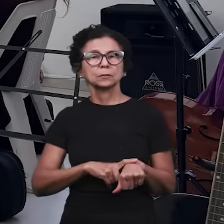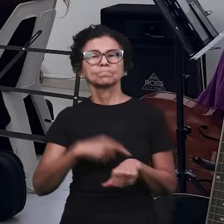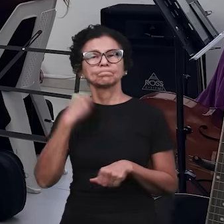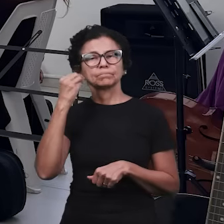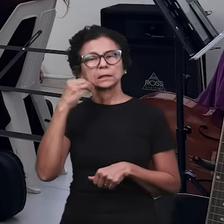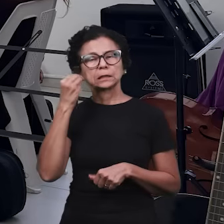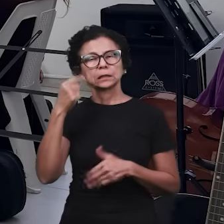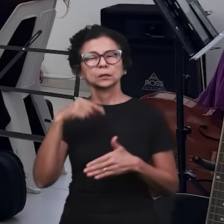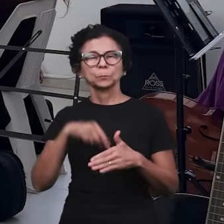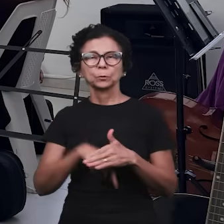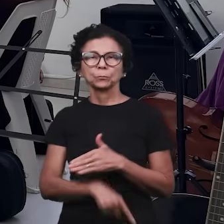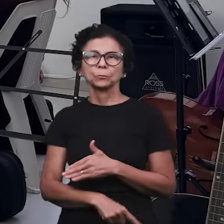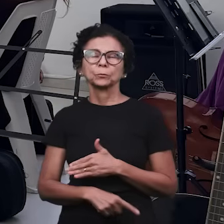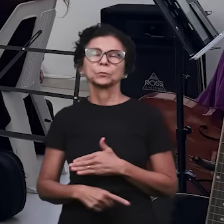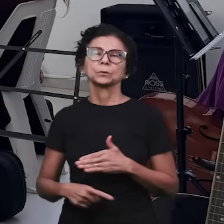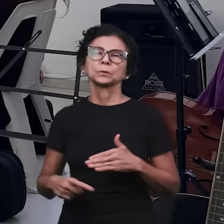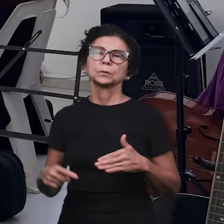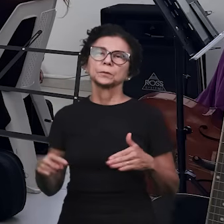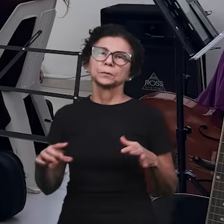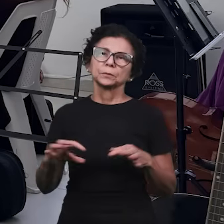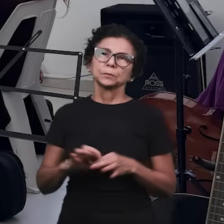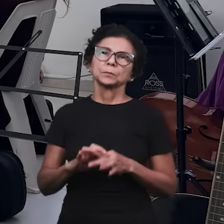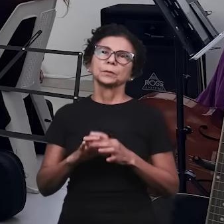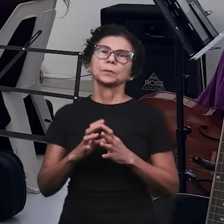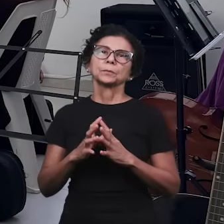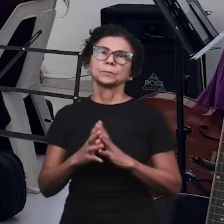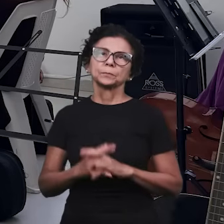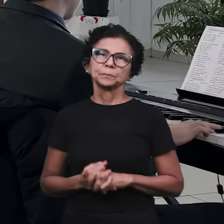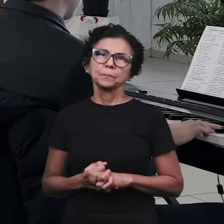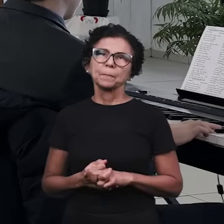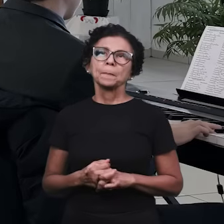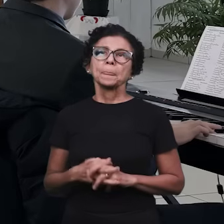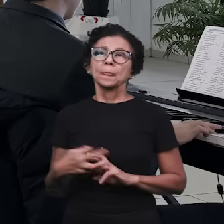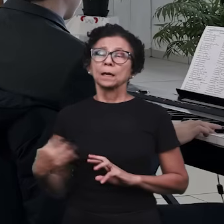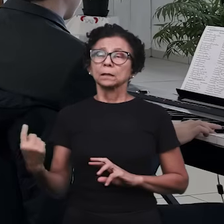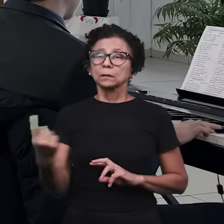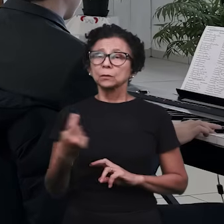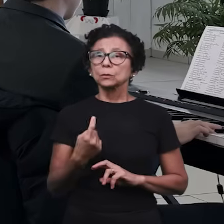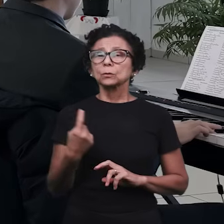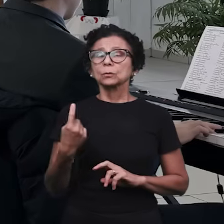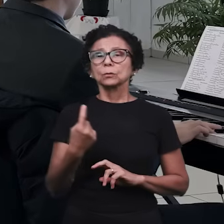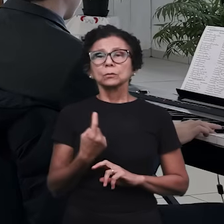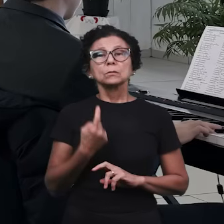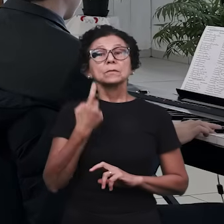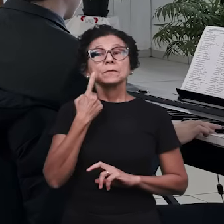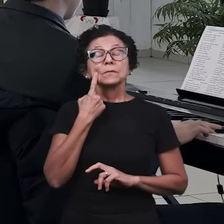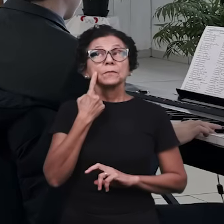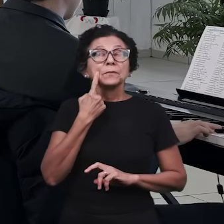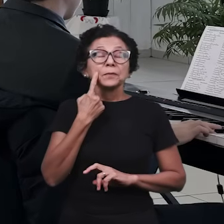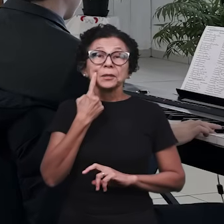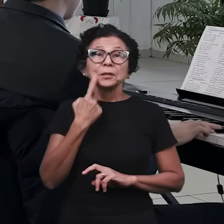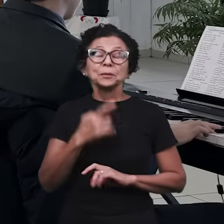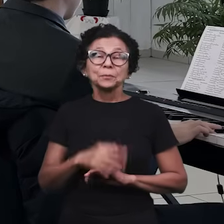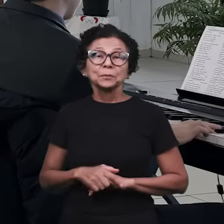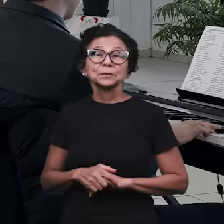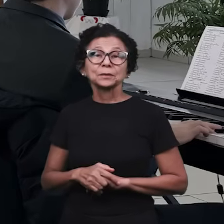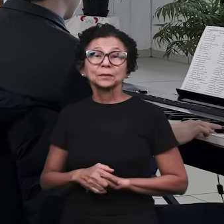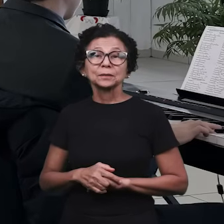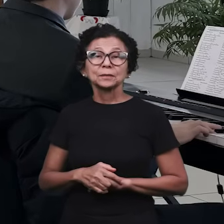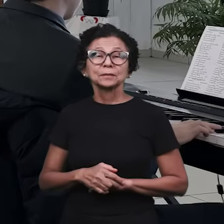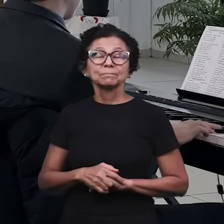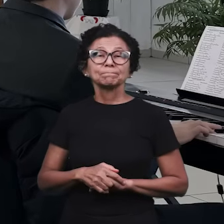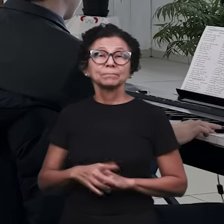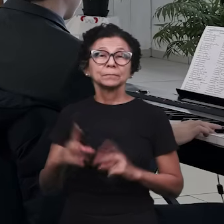grande edificação, comunhão e crescimento espiritual, no qual podemos contemplar o cuidado e